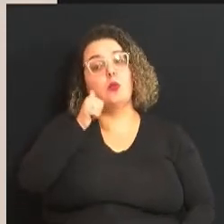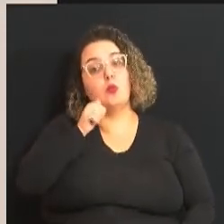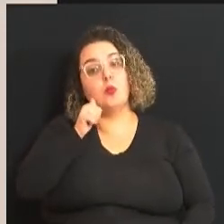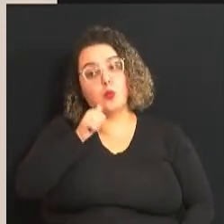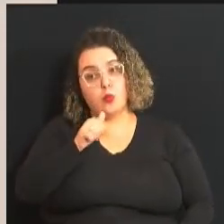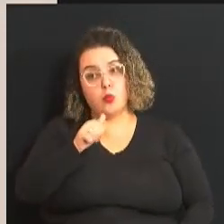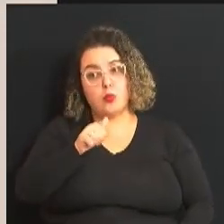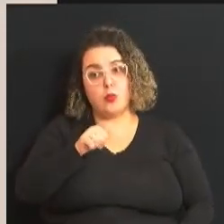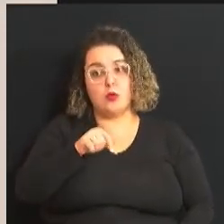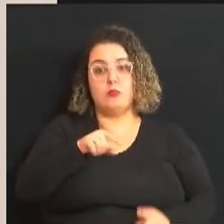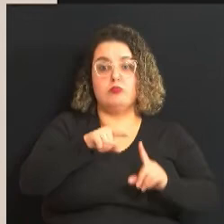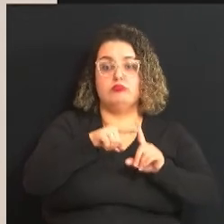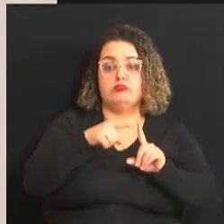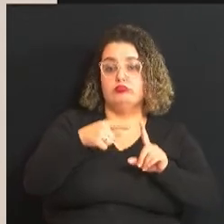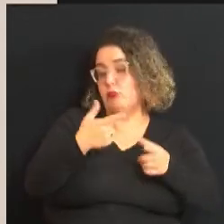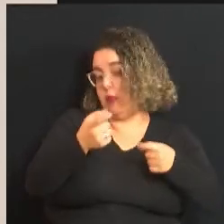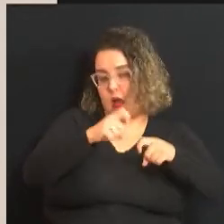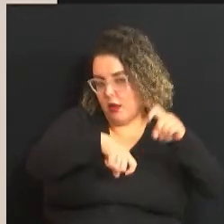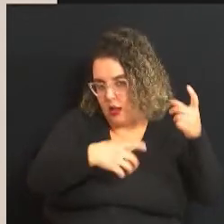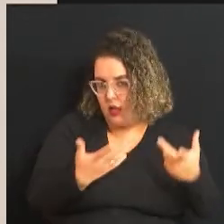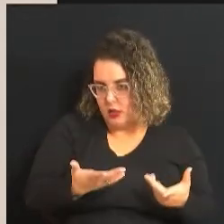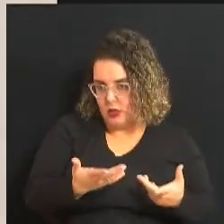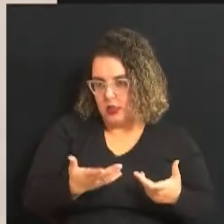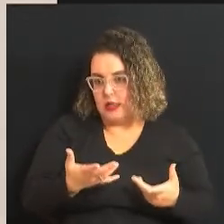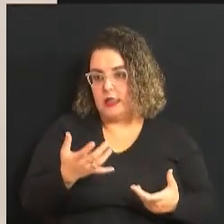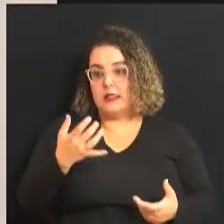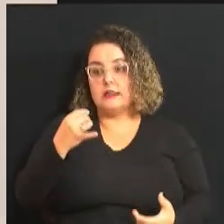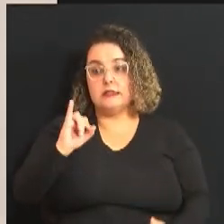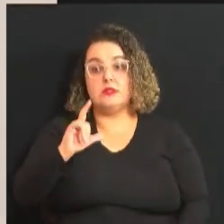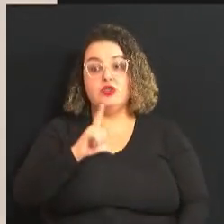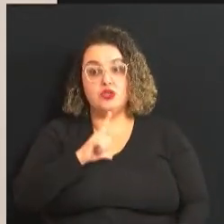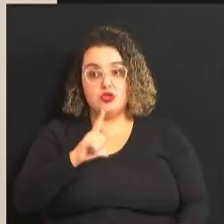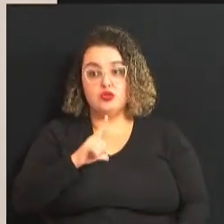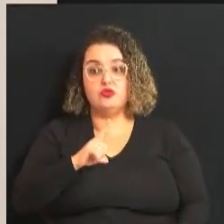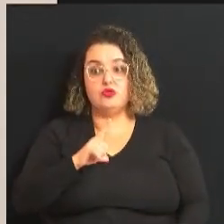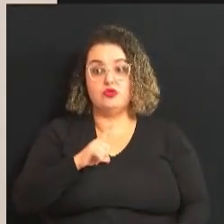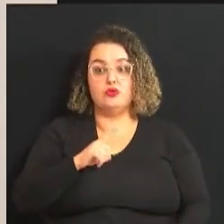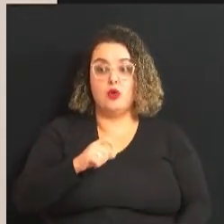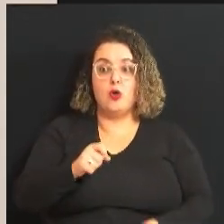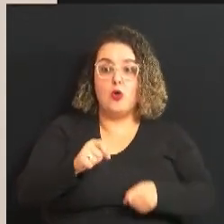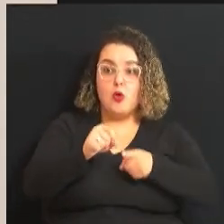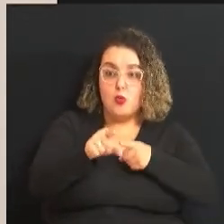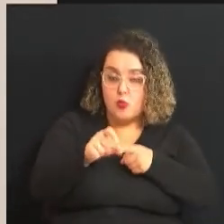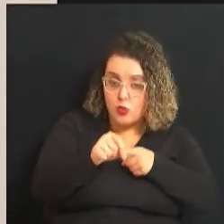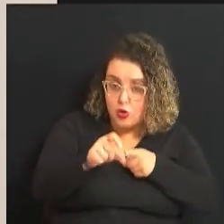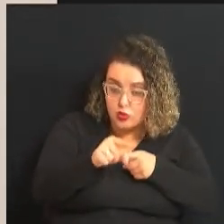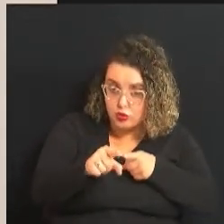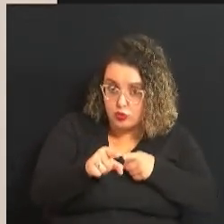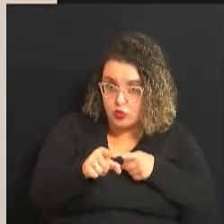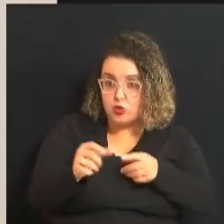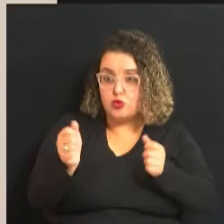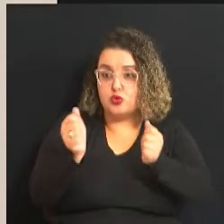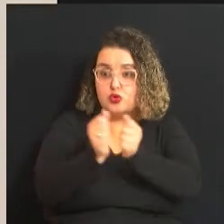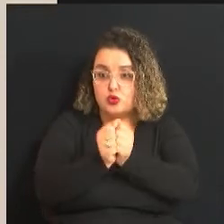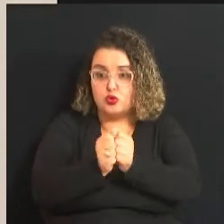um acaso, tiver tido algum encontro do espermatozoide com o óvulo, a fecundação,